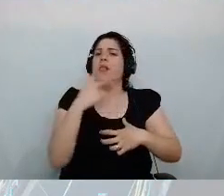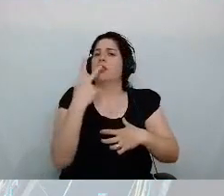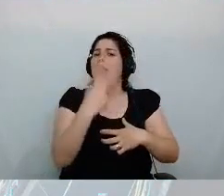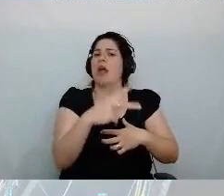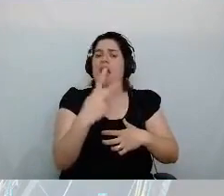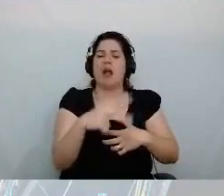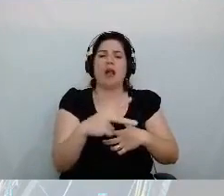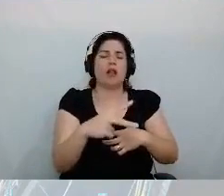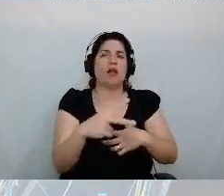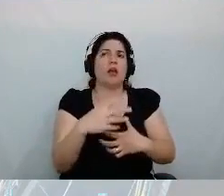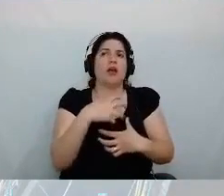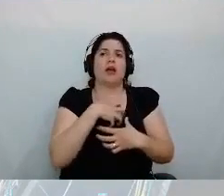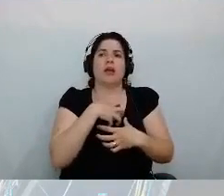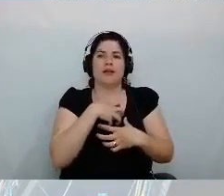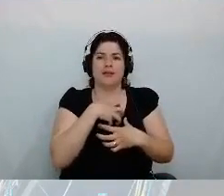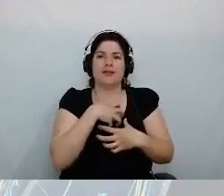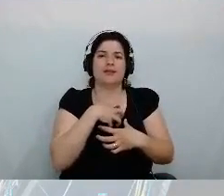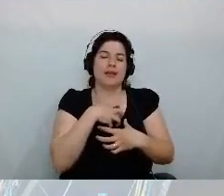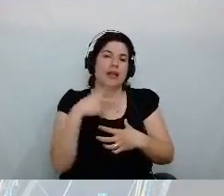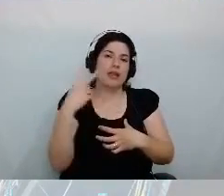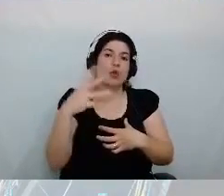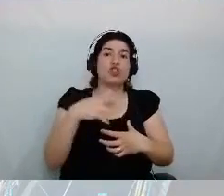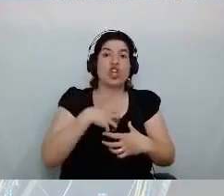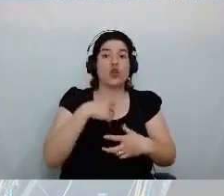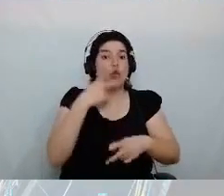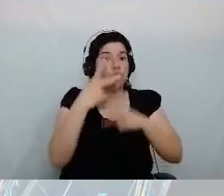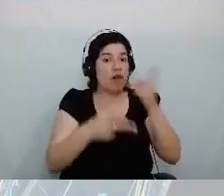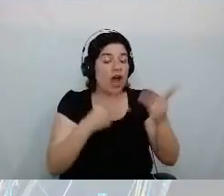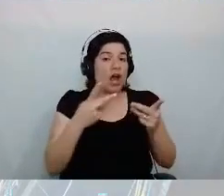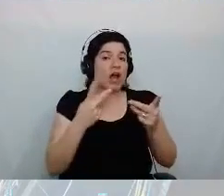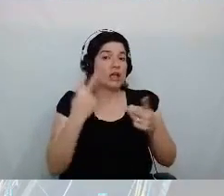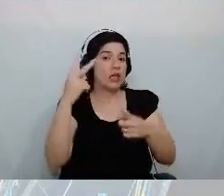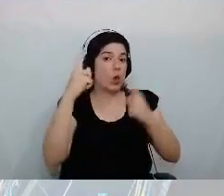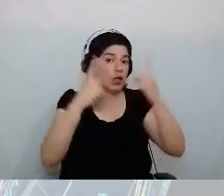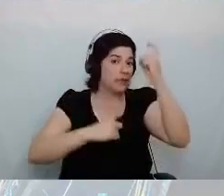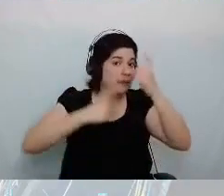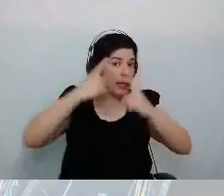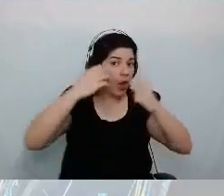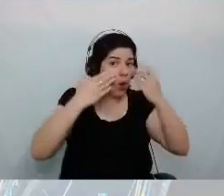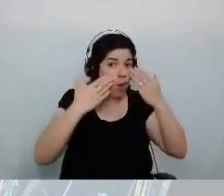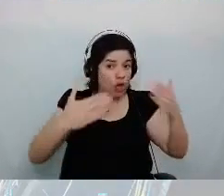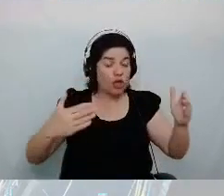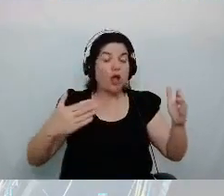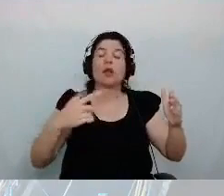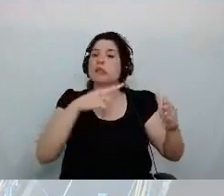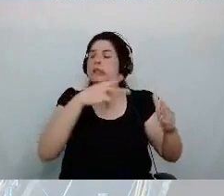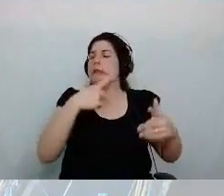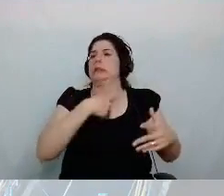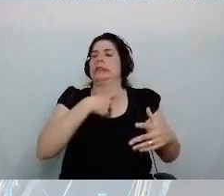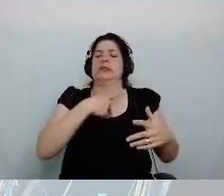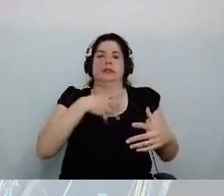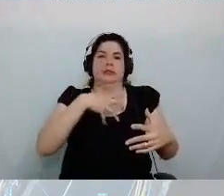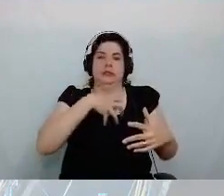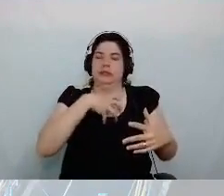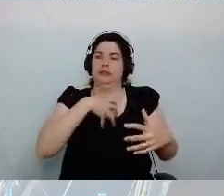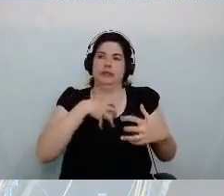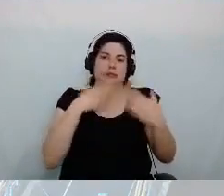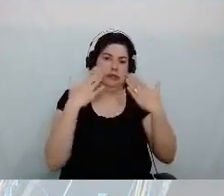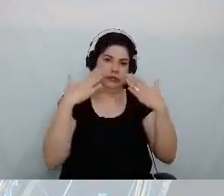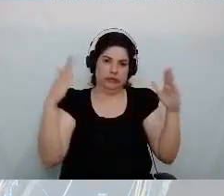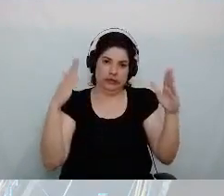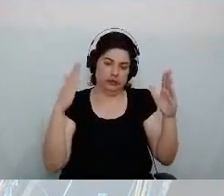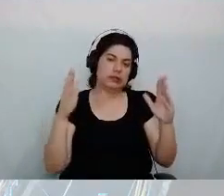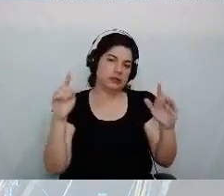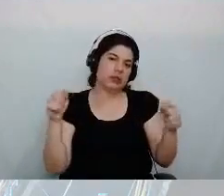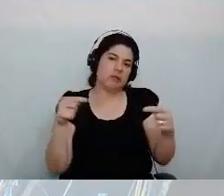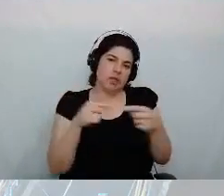ou seja, pelo seu tom de voz, ou seja, pela sua expressão corporal. Beleza? Isso é muito sério quando a gente pensa em